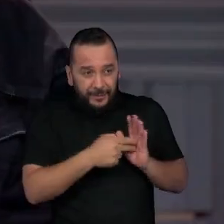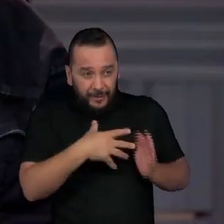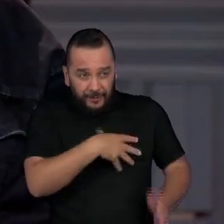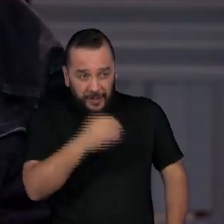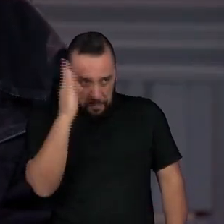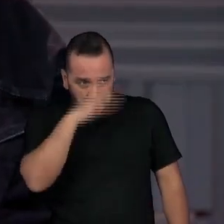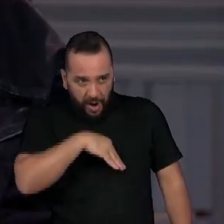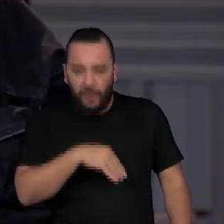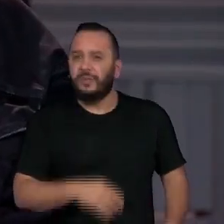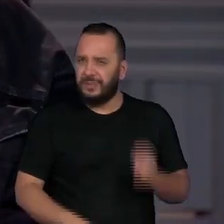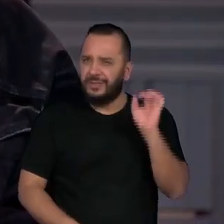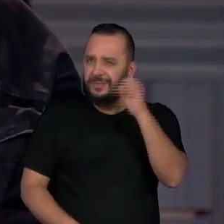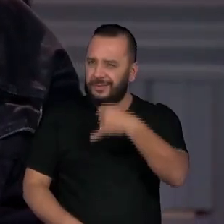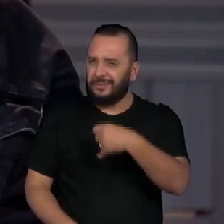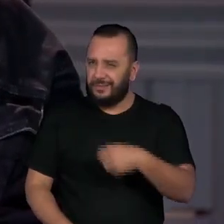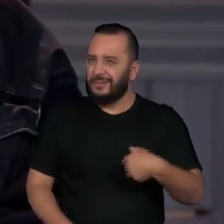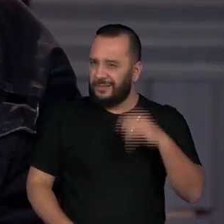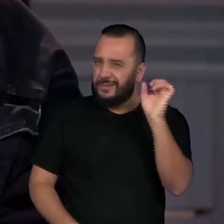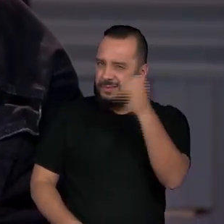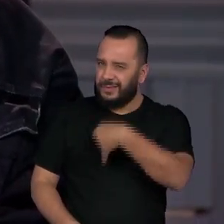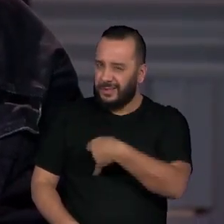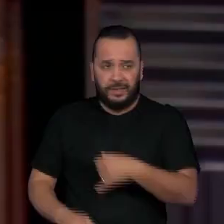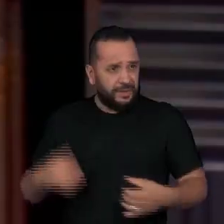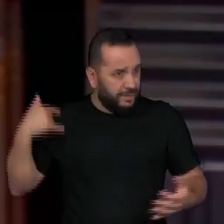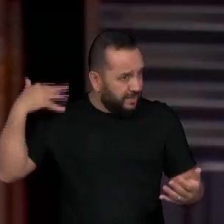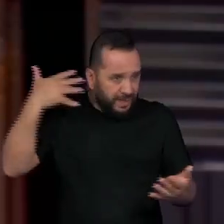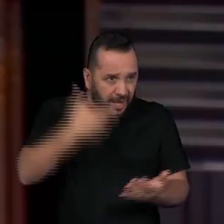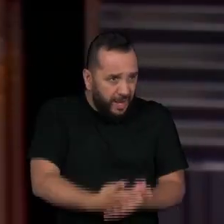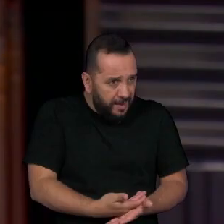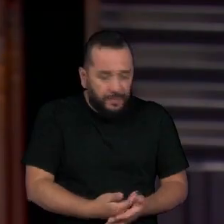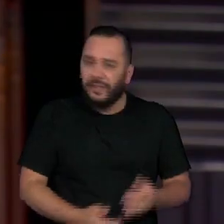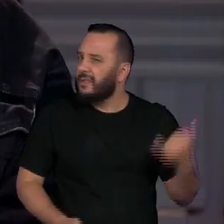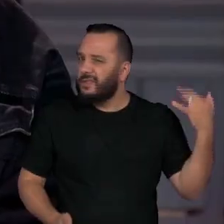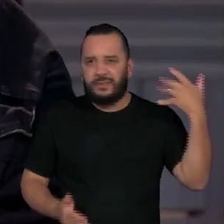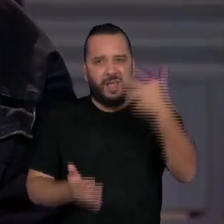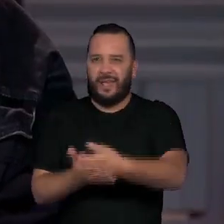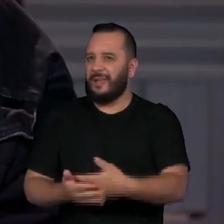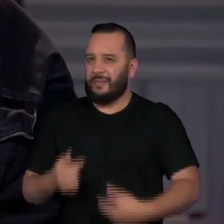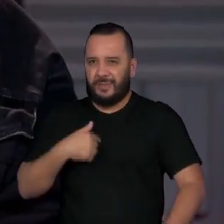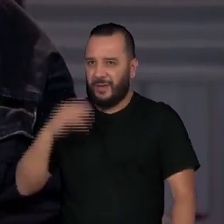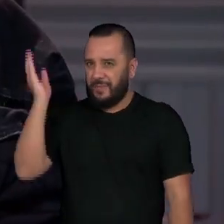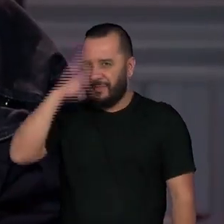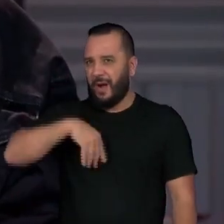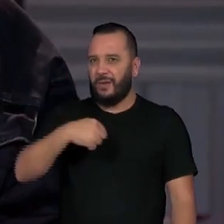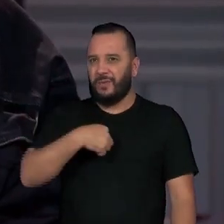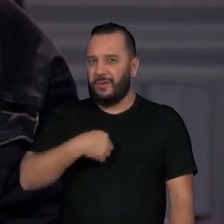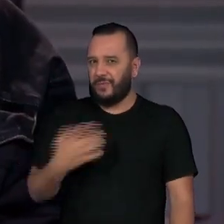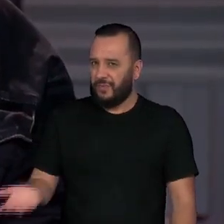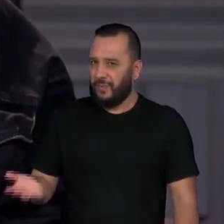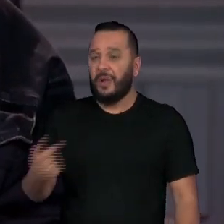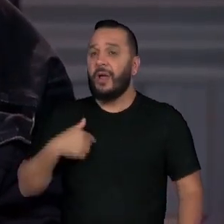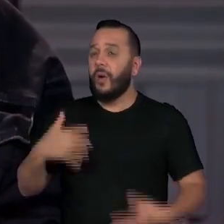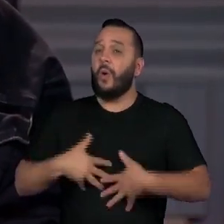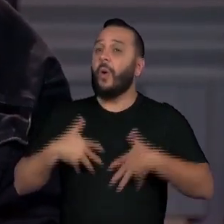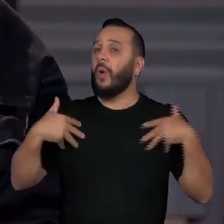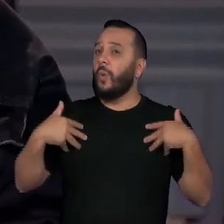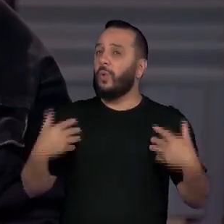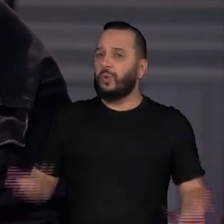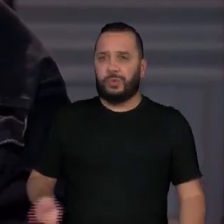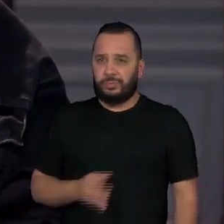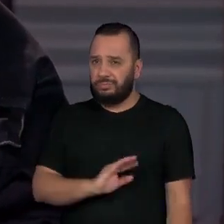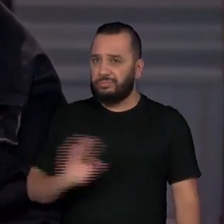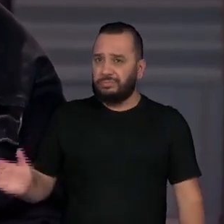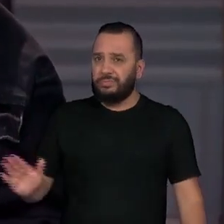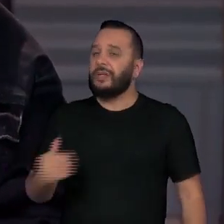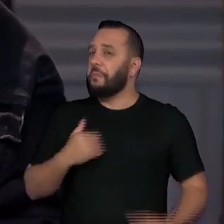família desde cedo desde sempre isso estava escrito isso estava escrito e com muito orgulho com